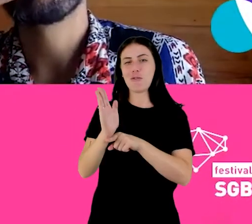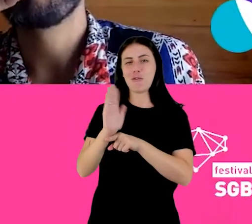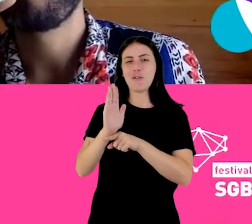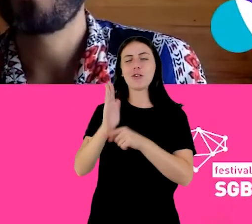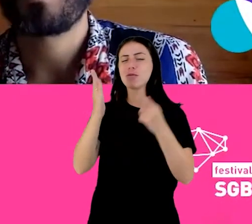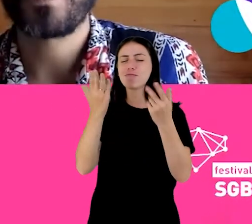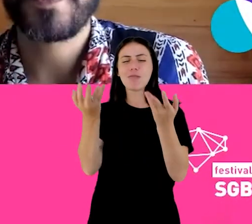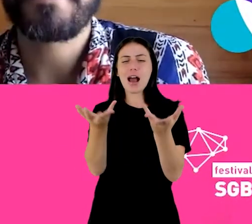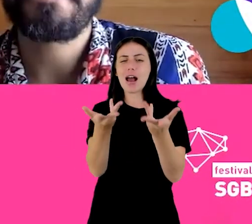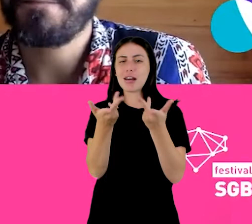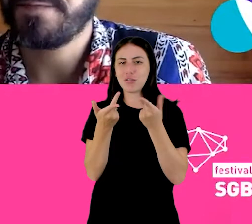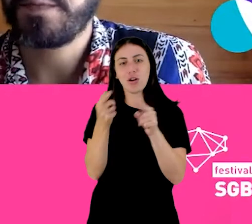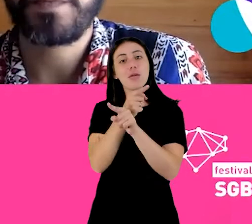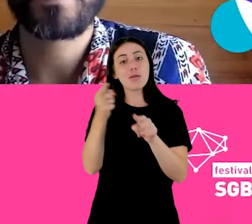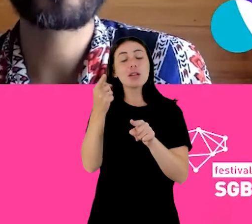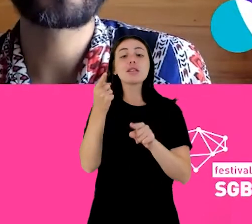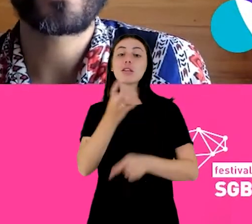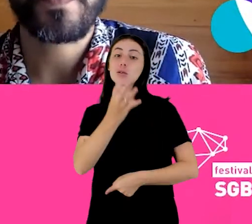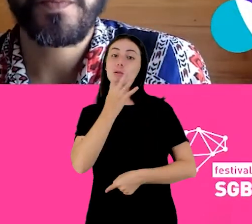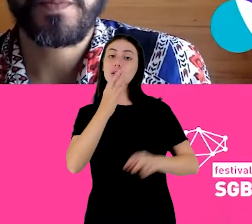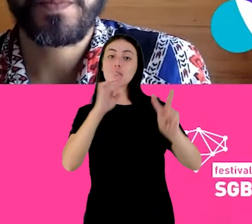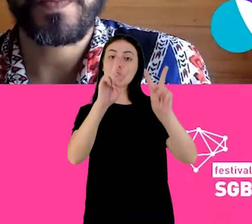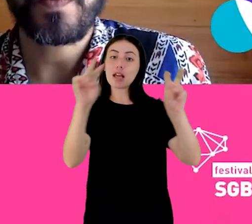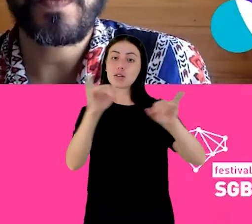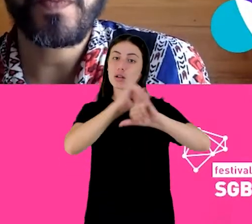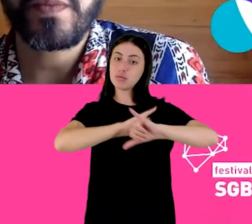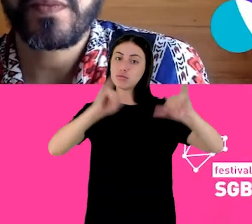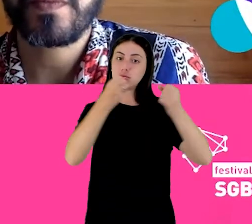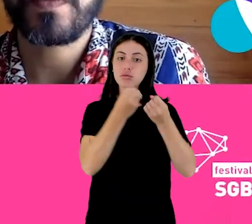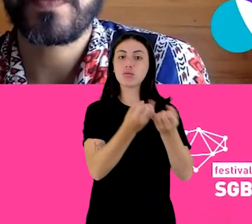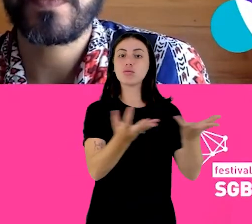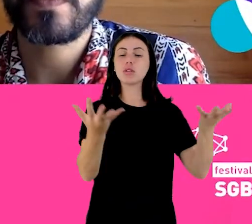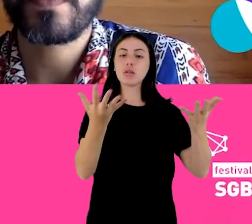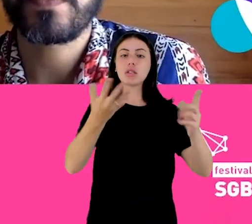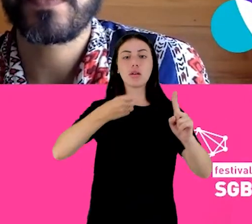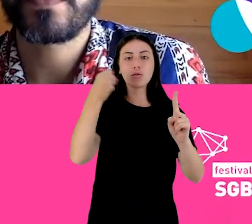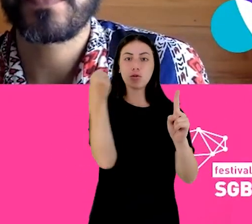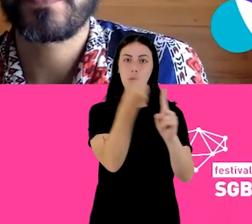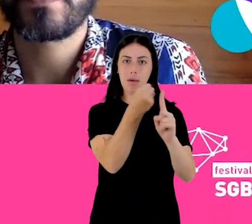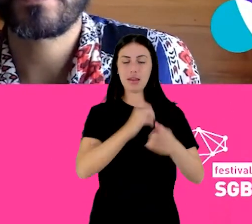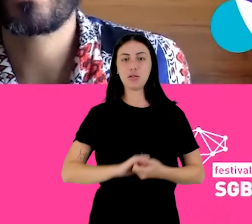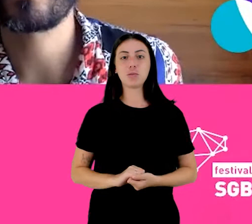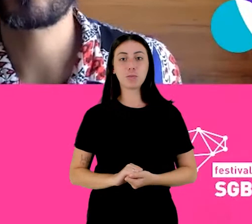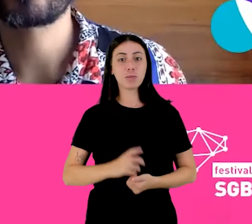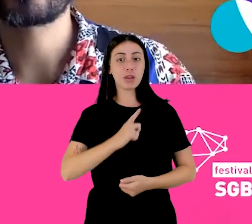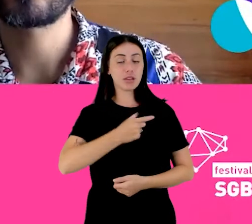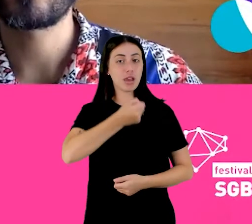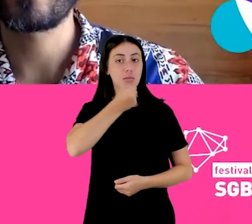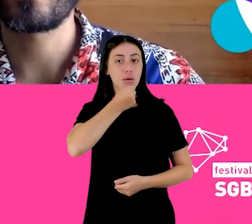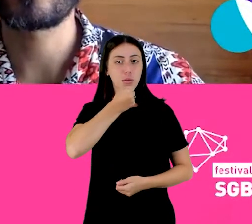Good Pitch Brasil, que explica rapidinho como é que é. E para quem quiser saber mais sobre esse universo de distribuição de impacto, foi